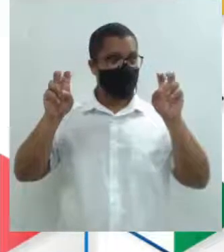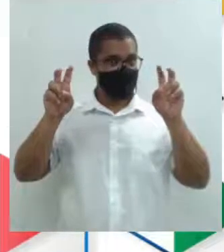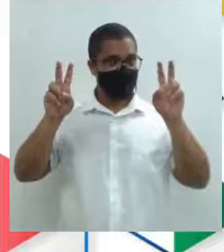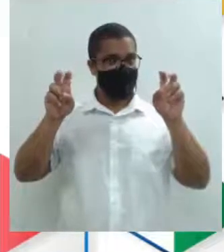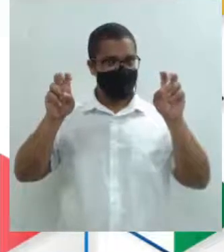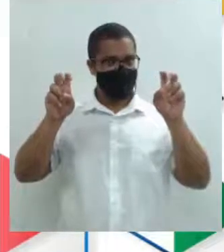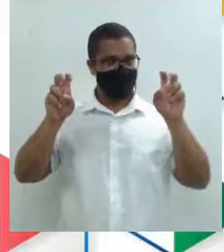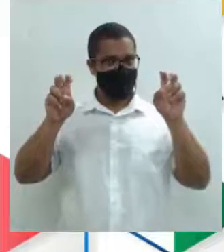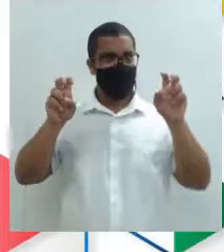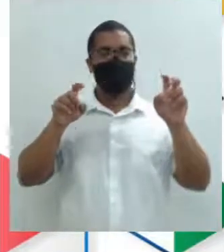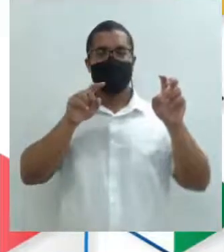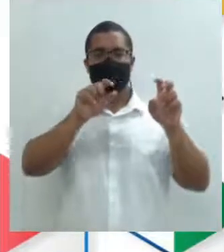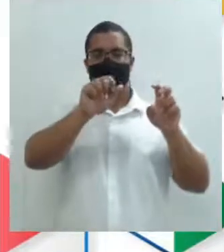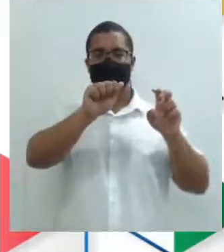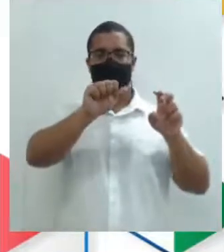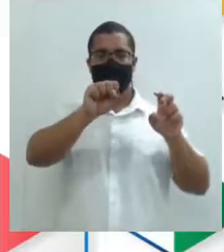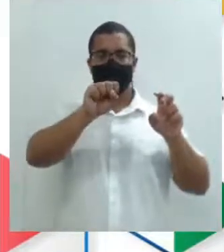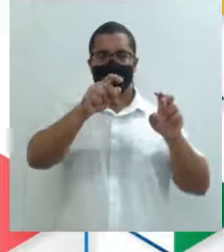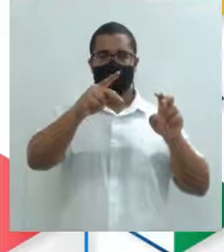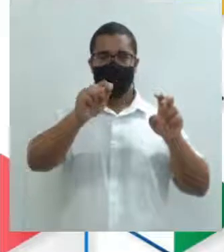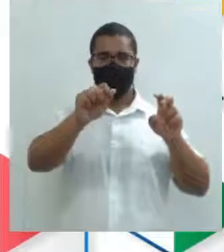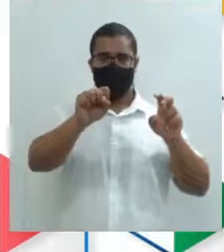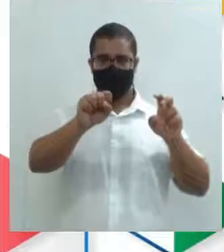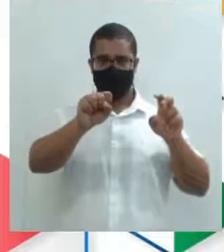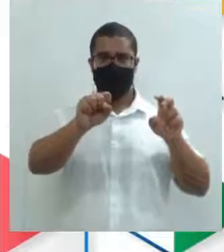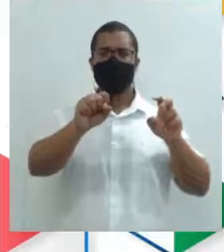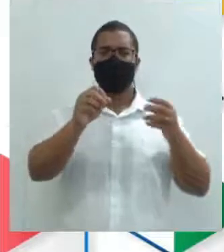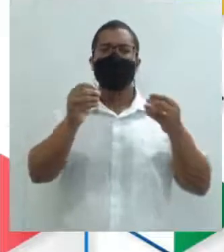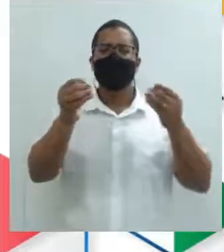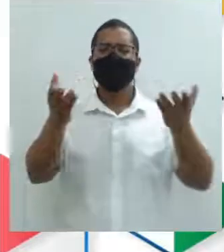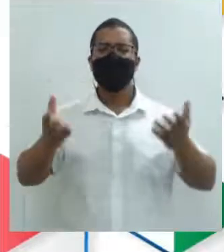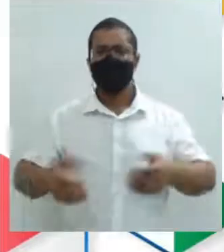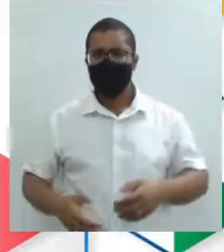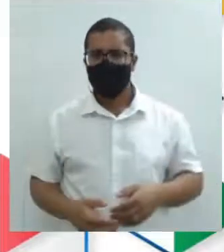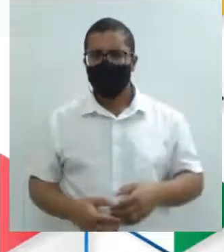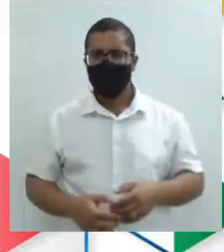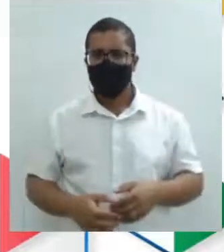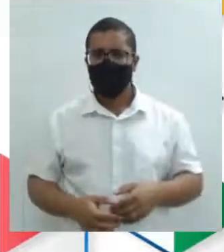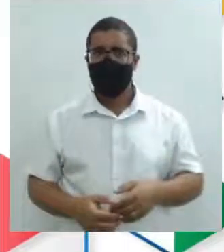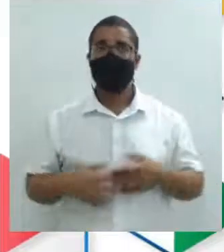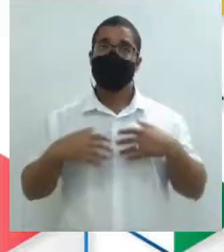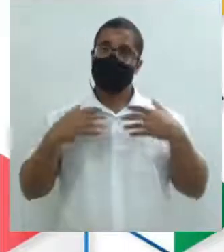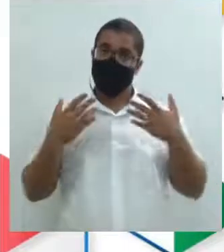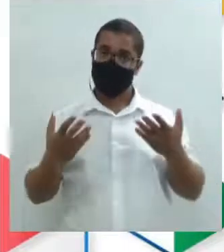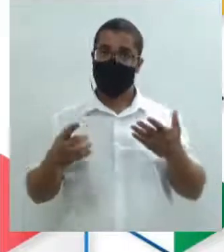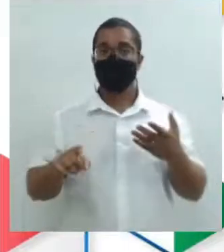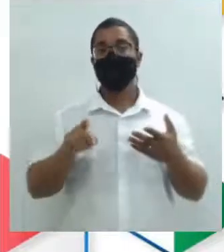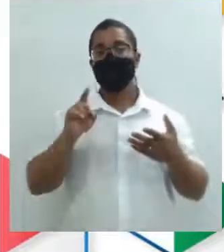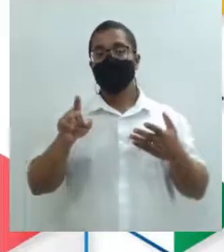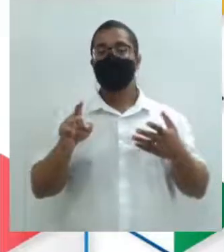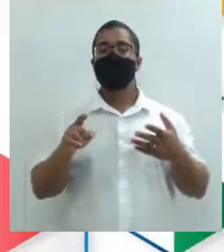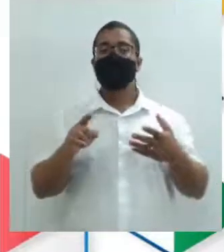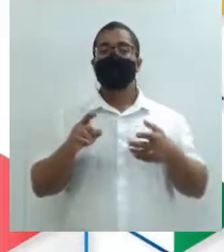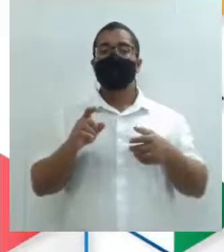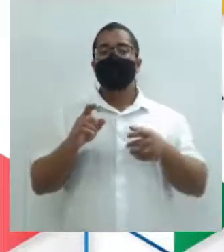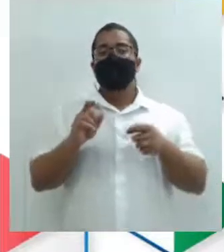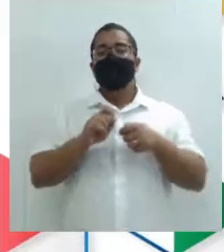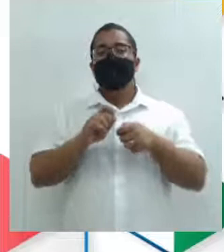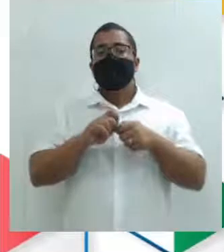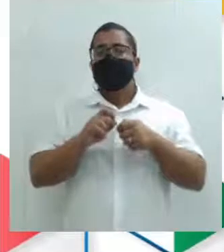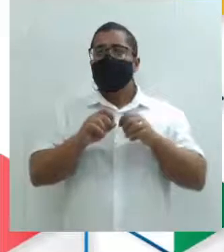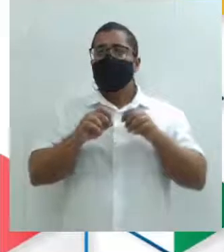certo? Chama-se aspas. Para que nós utilizamos a aspa? As aspas, no caso. Nós utilizamos quando